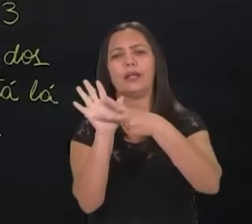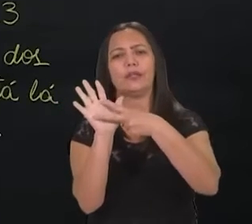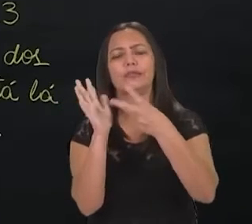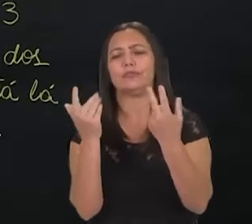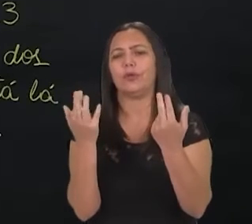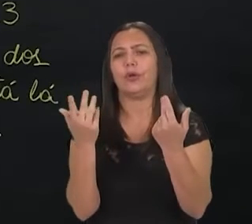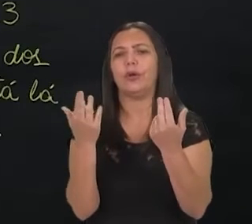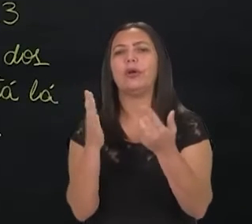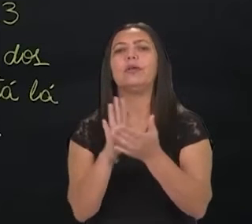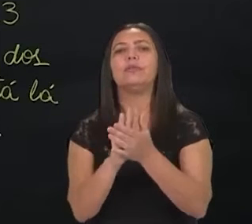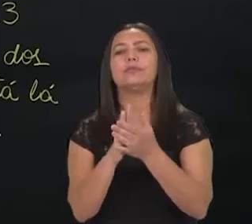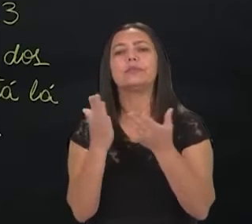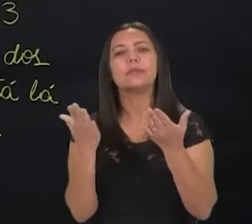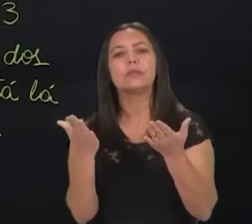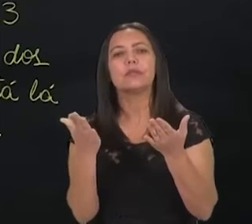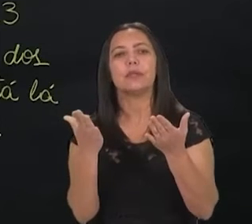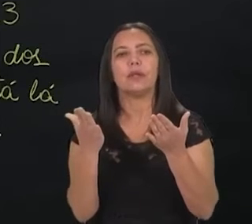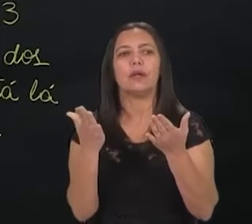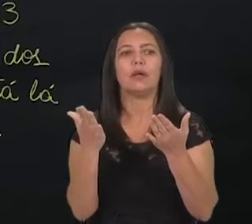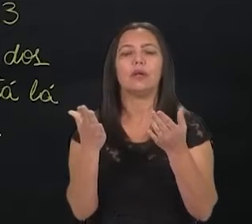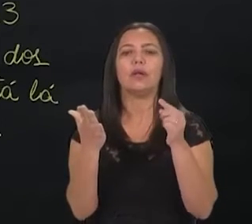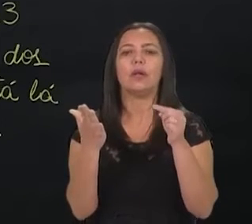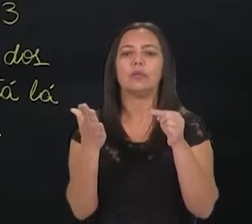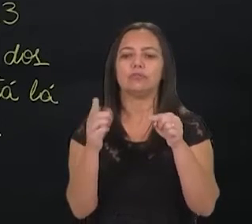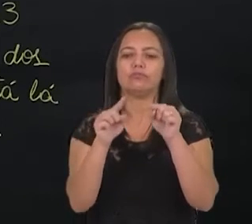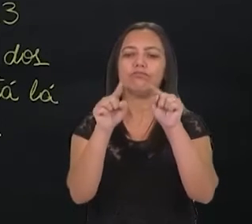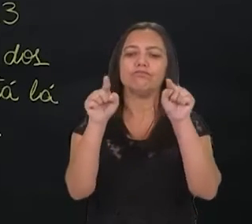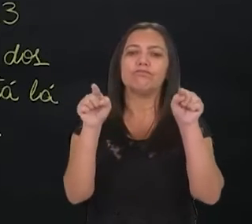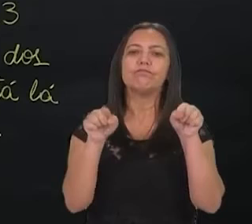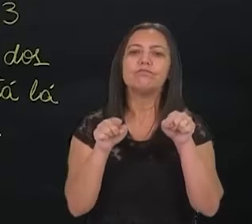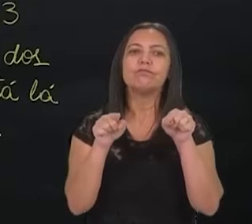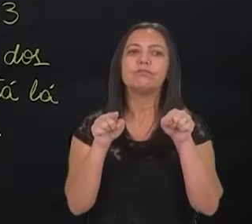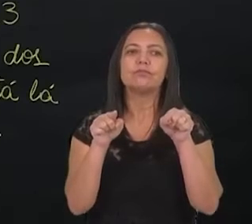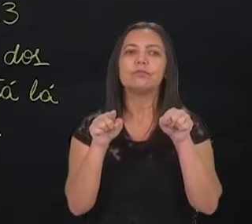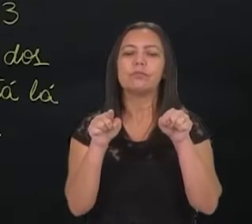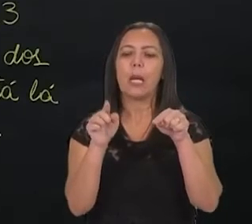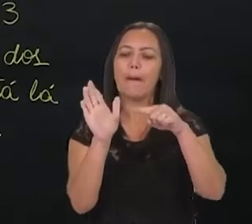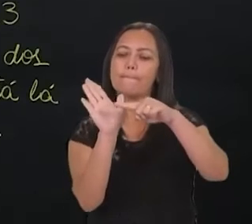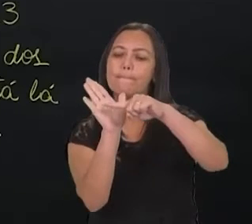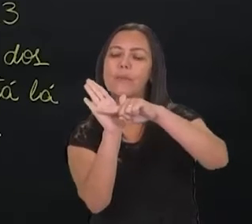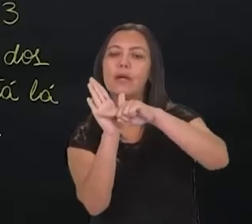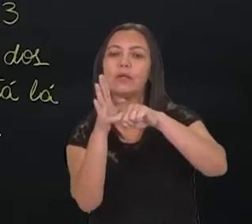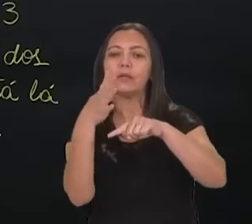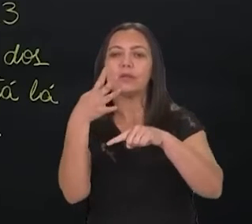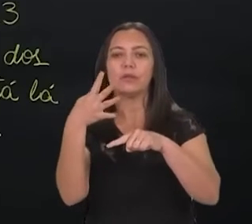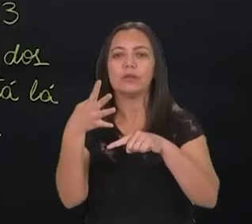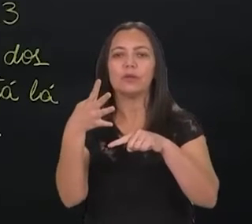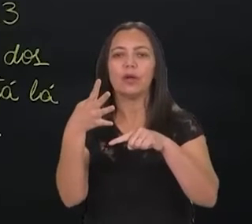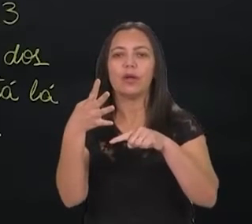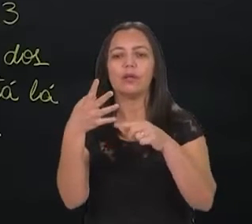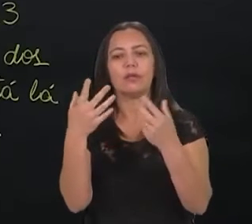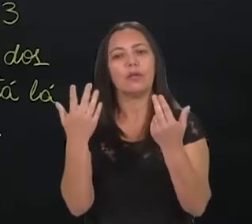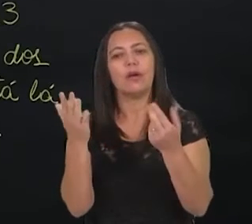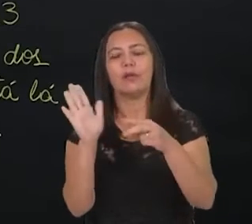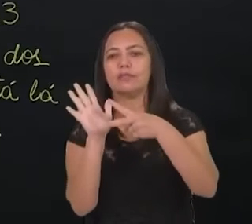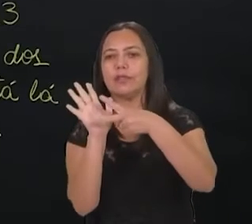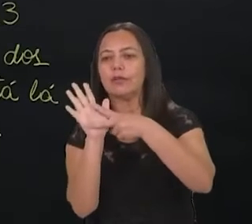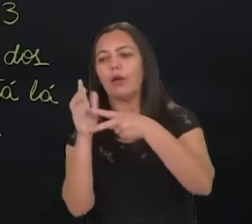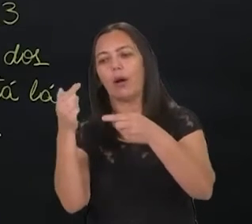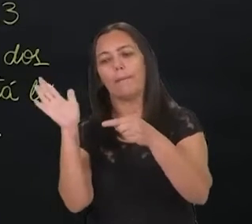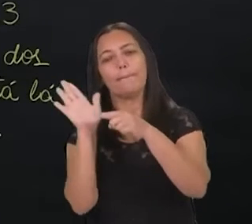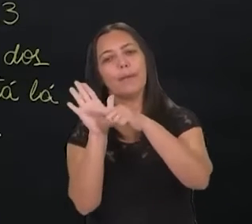repete fora. Logo, então, essa operaçãozinha se transformou em quê? Em menos 4, menos